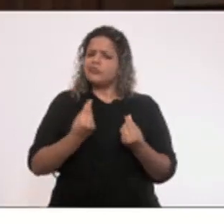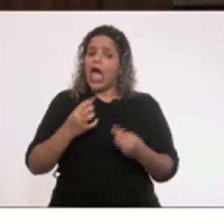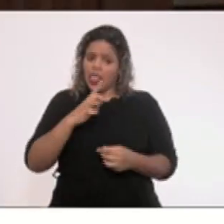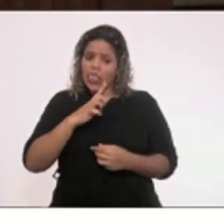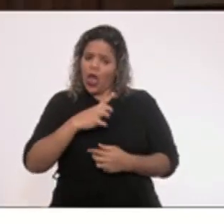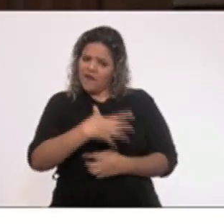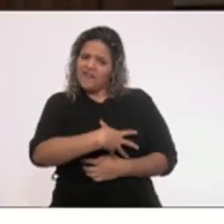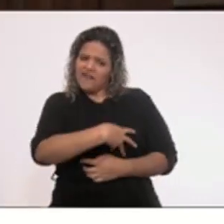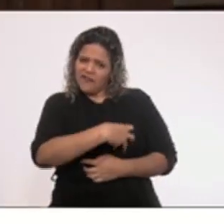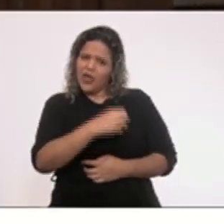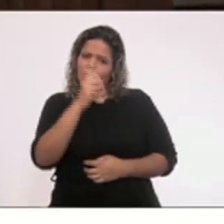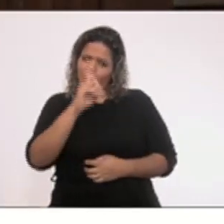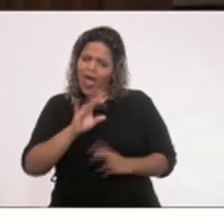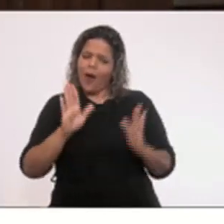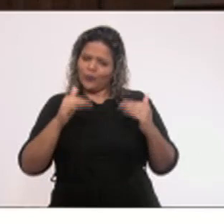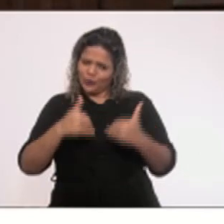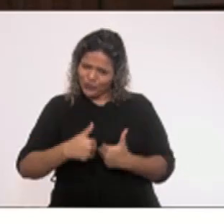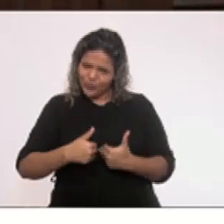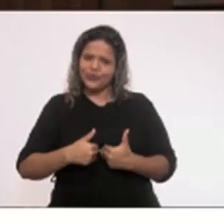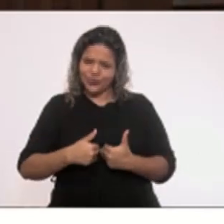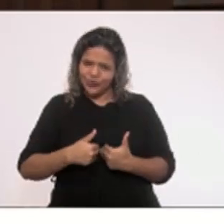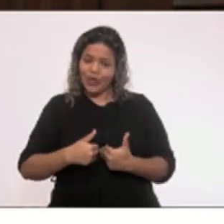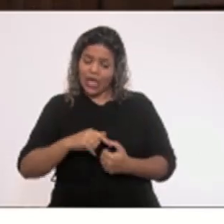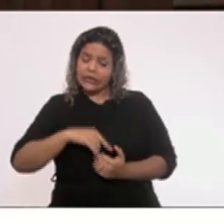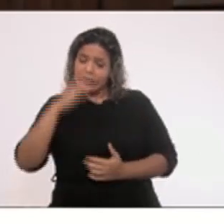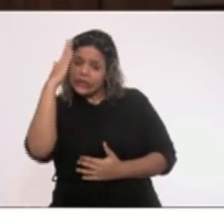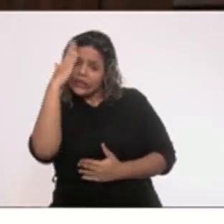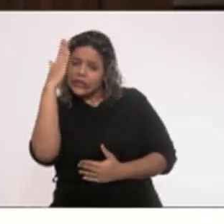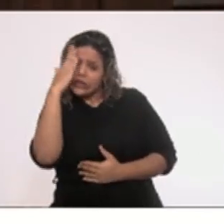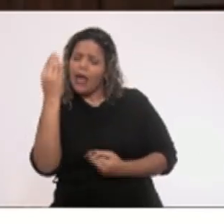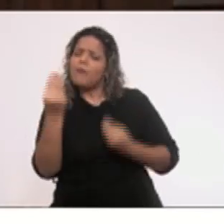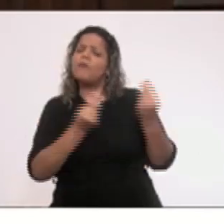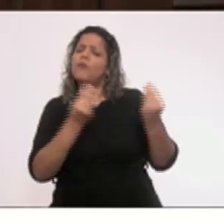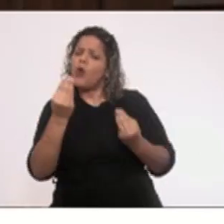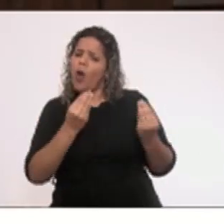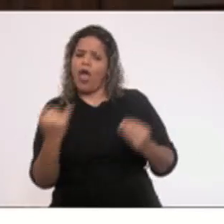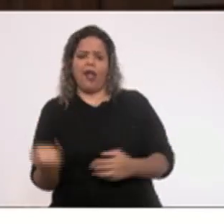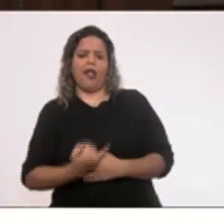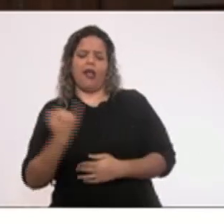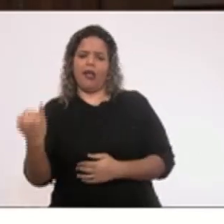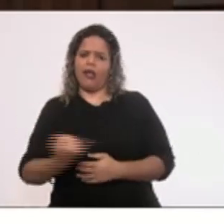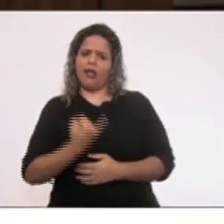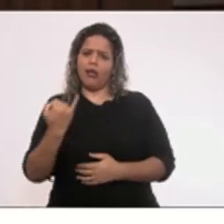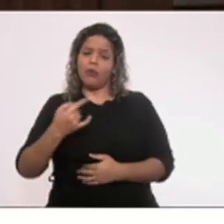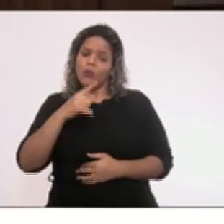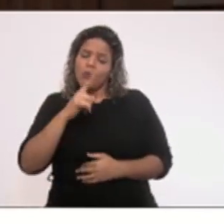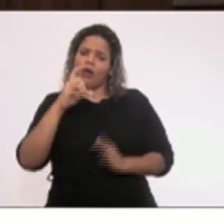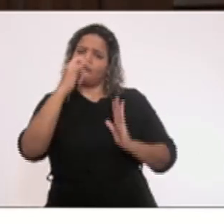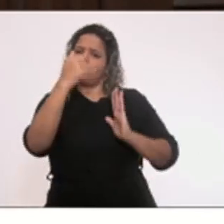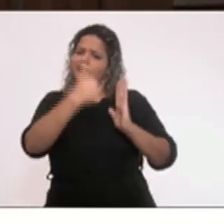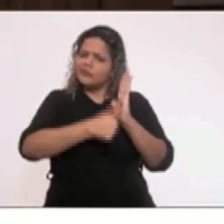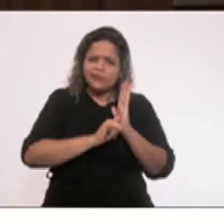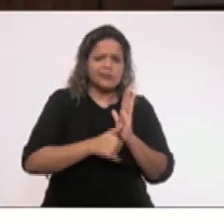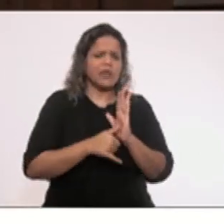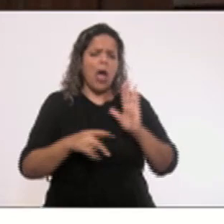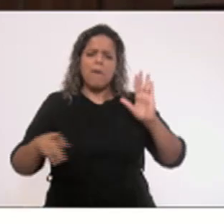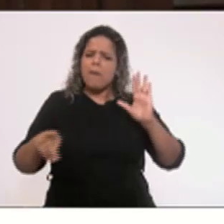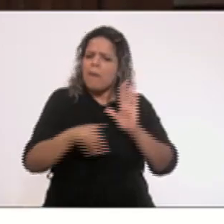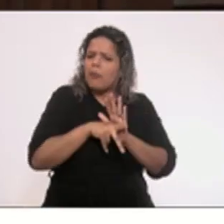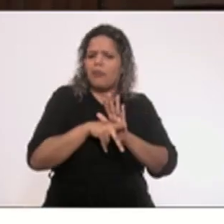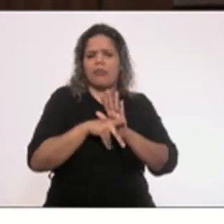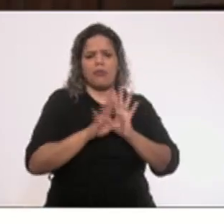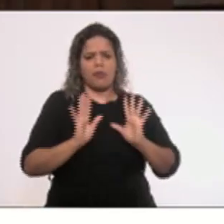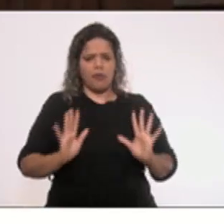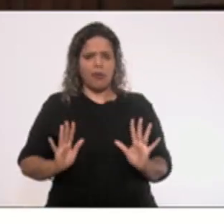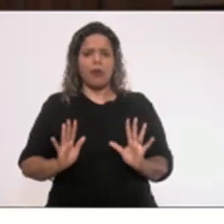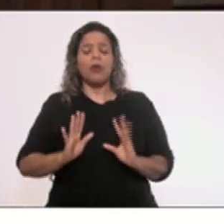filho que é portador de autismo e que sabe o quanto é importante uma documentação dessa